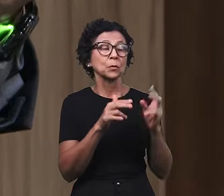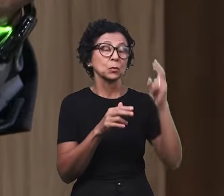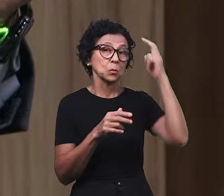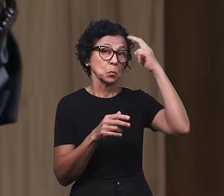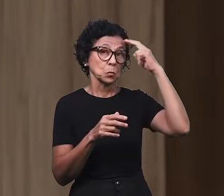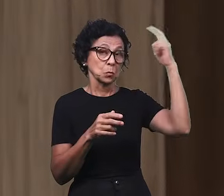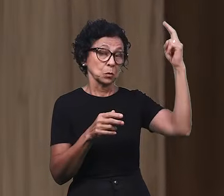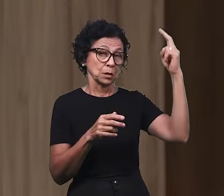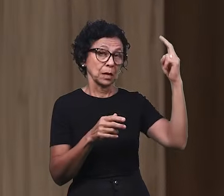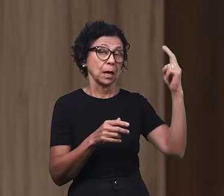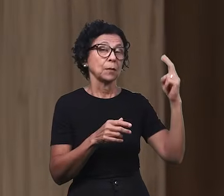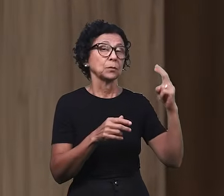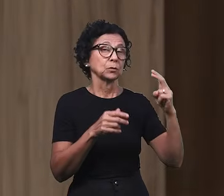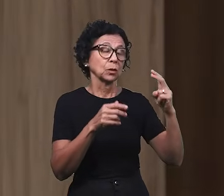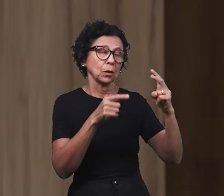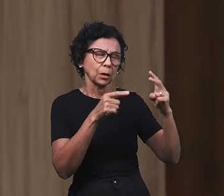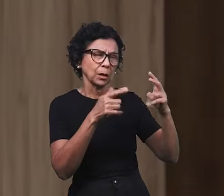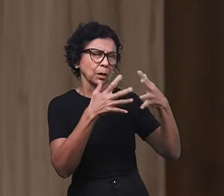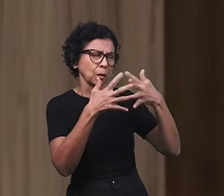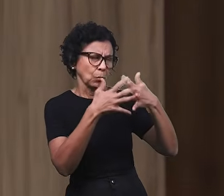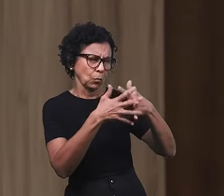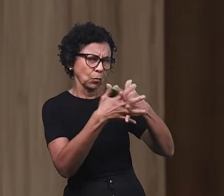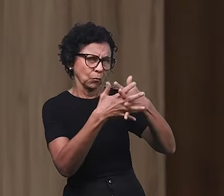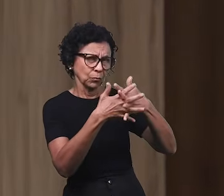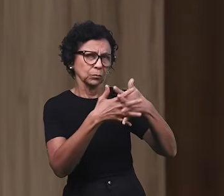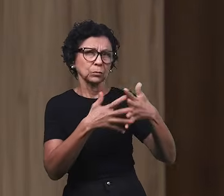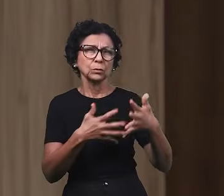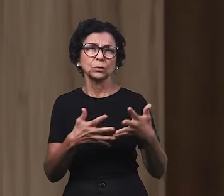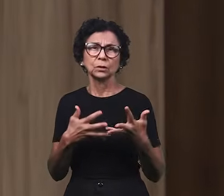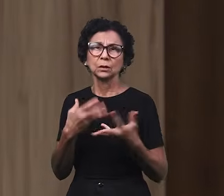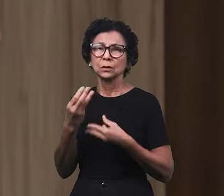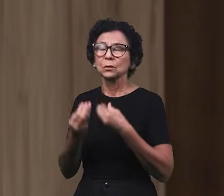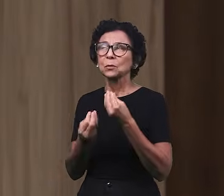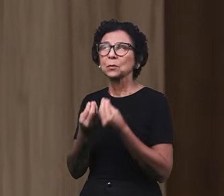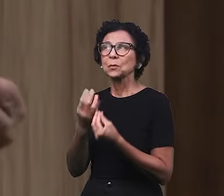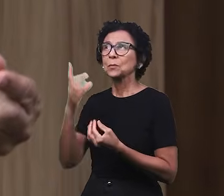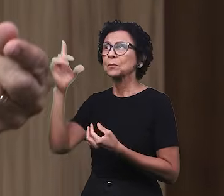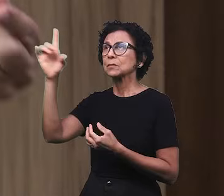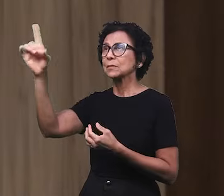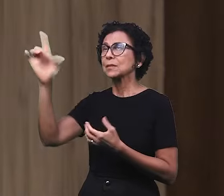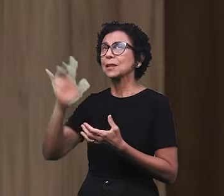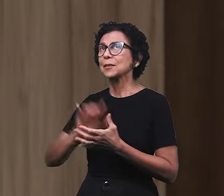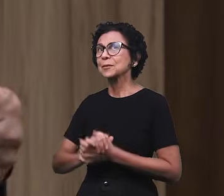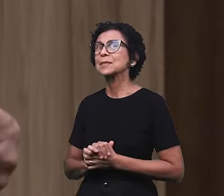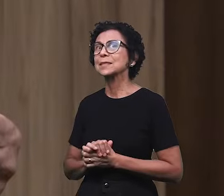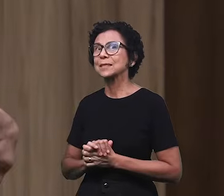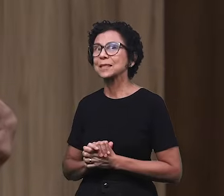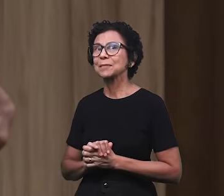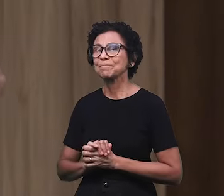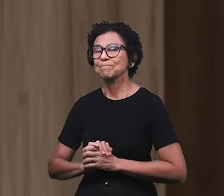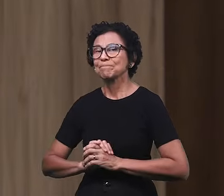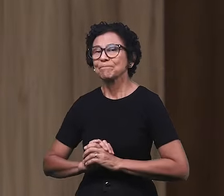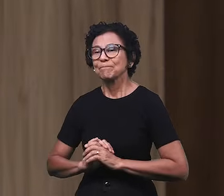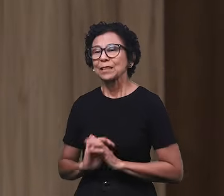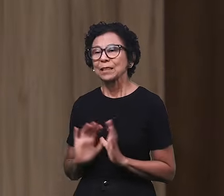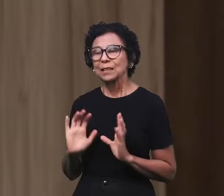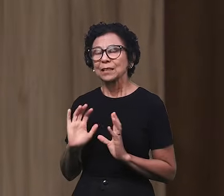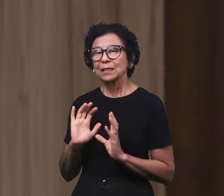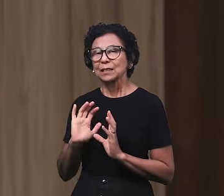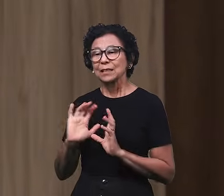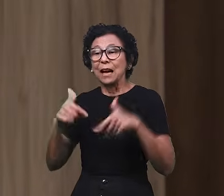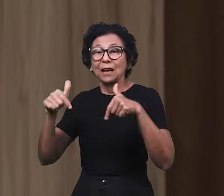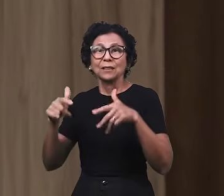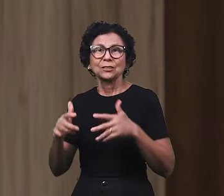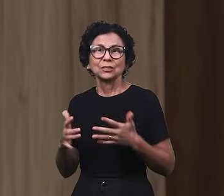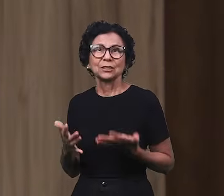sábios. Não é? É exatamente a forma como Deus realiza a sua salvação no mundo. Não